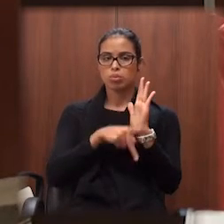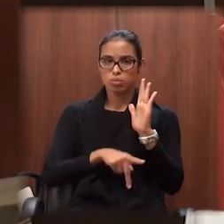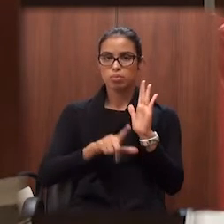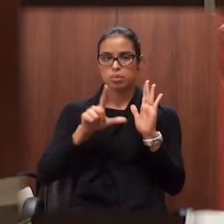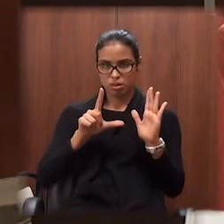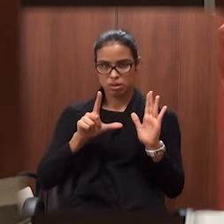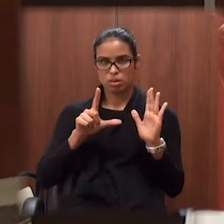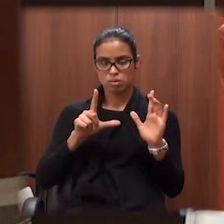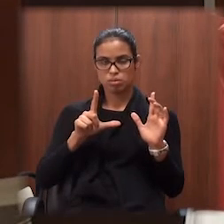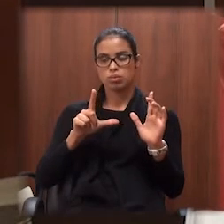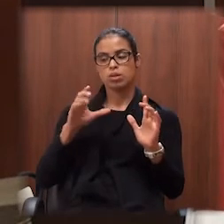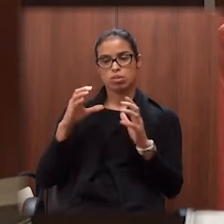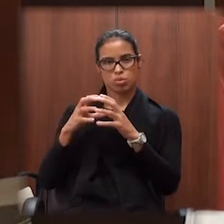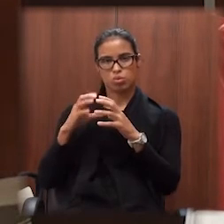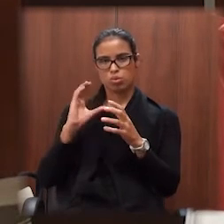nos